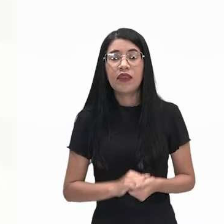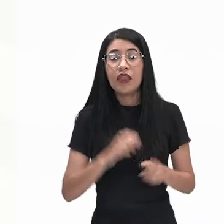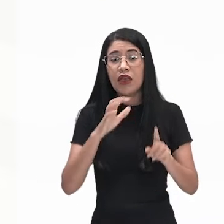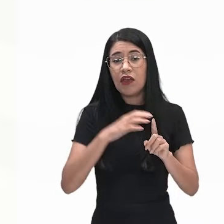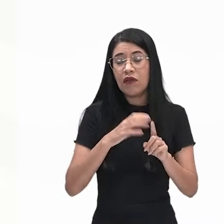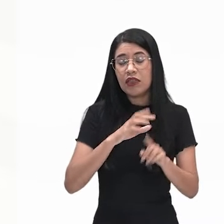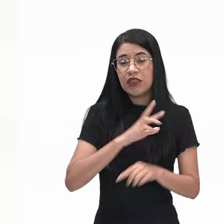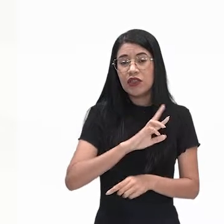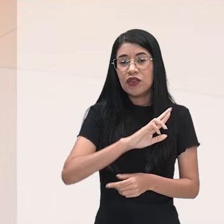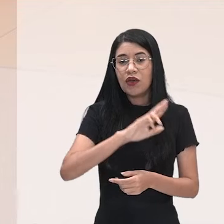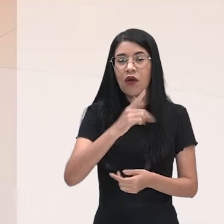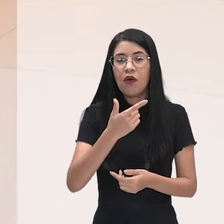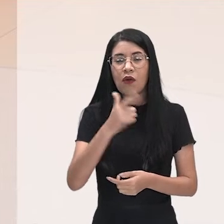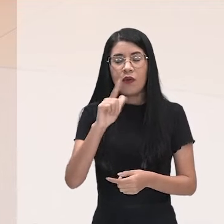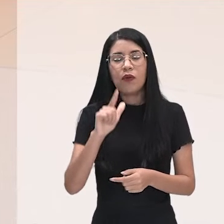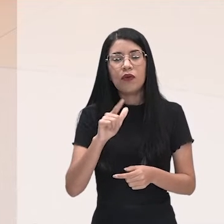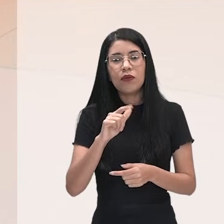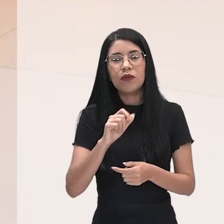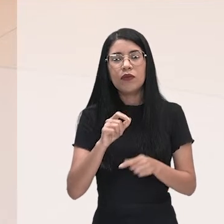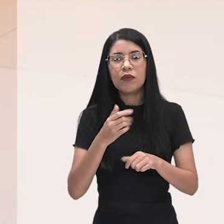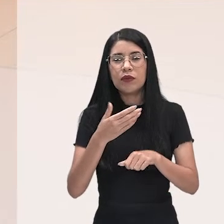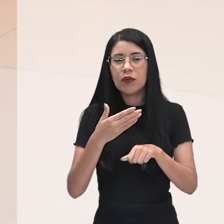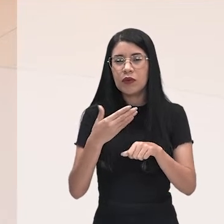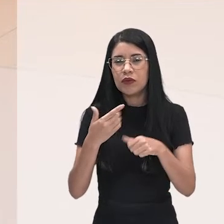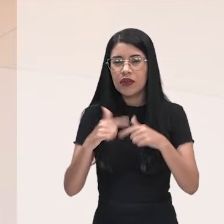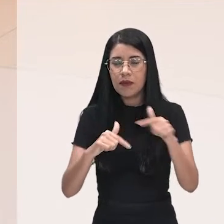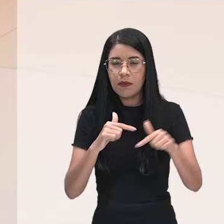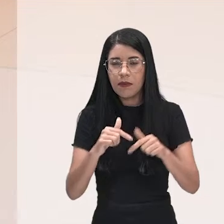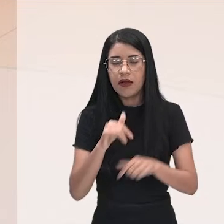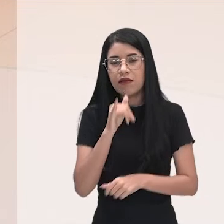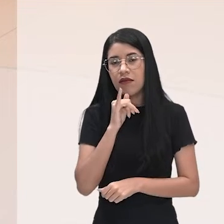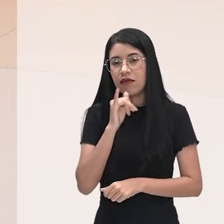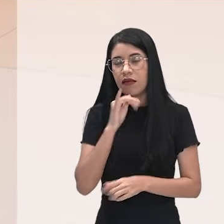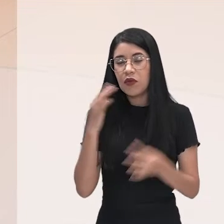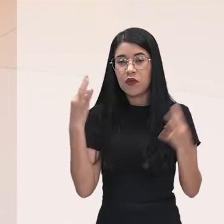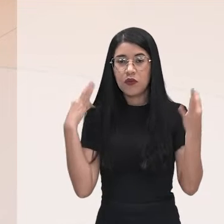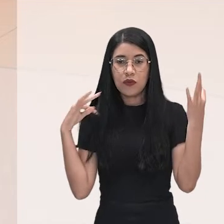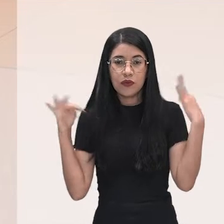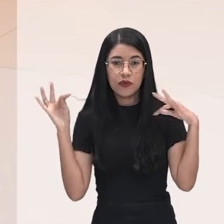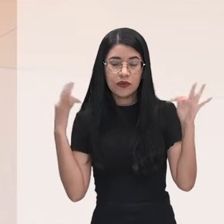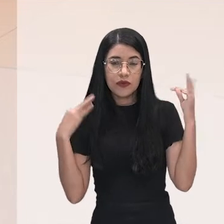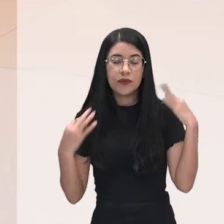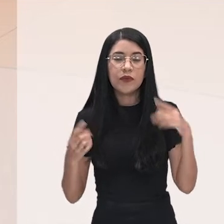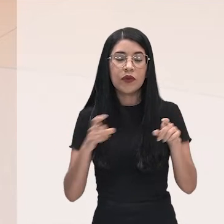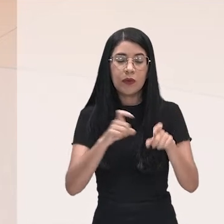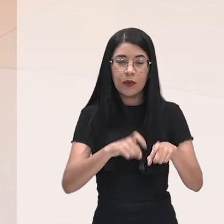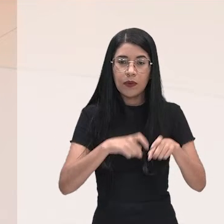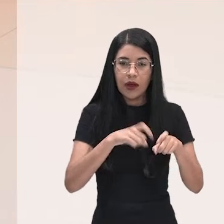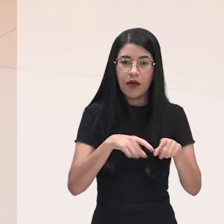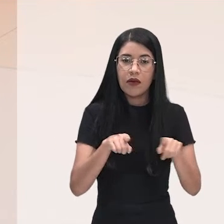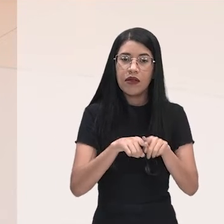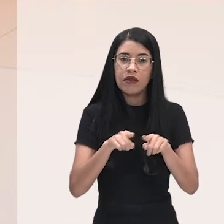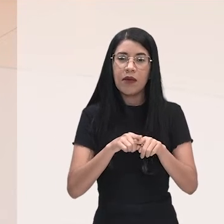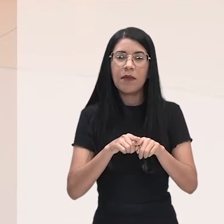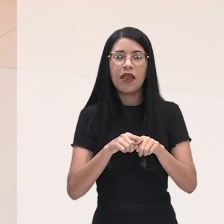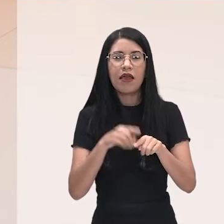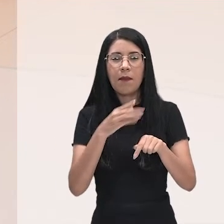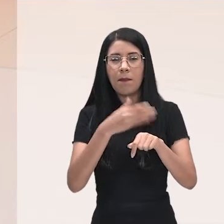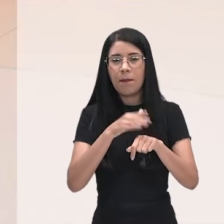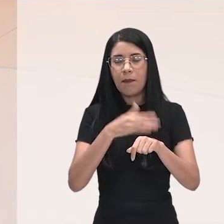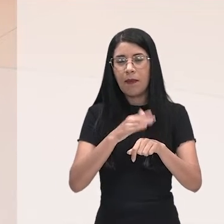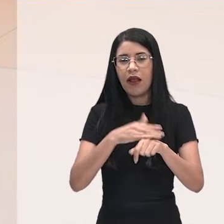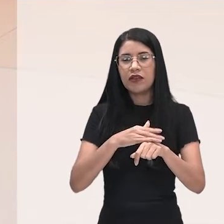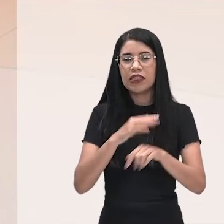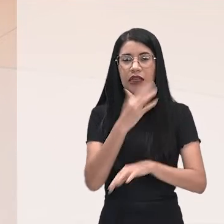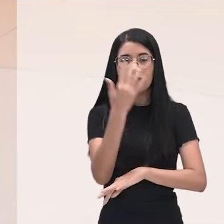ali hoje condomínios, né, com as pessoas tentando fugir da loucura que são os grandes centros urbanos. A gente tem nas